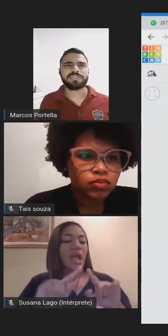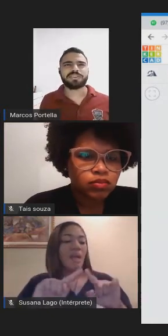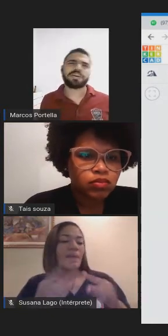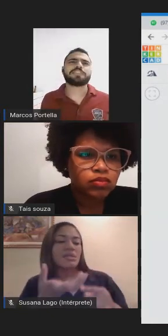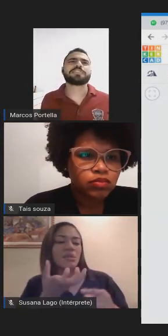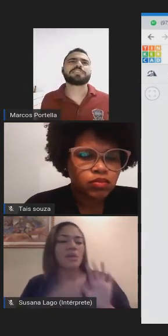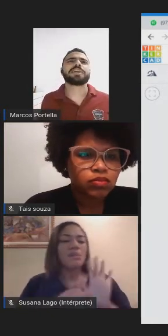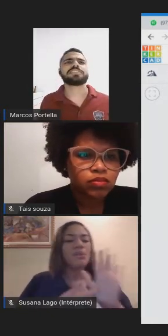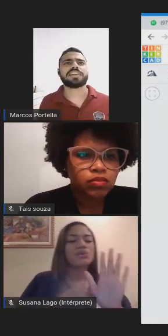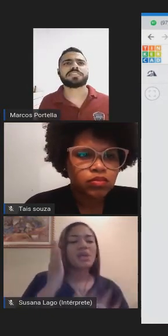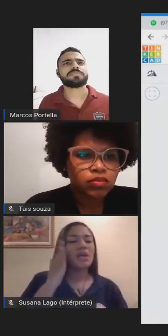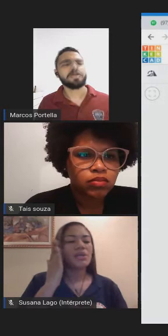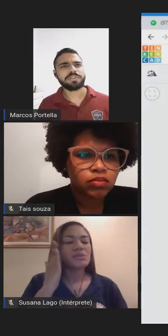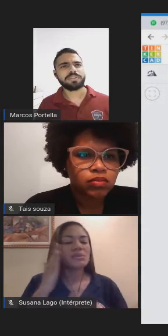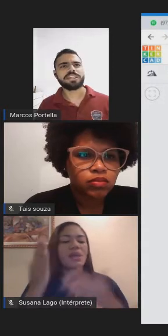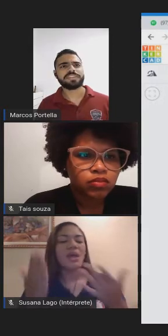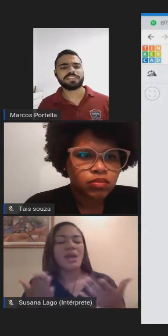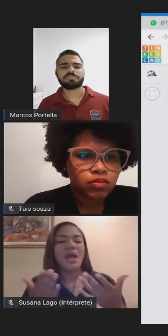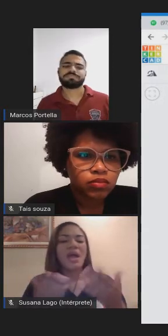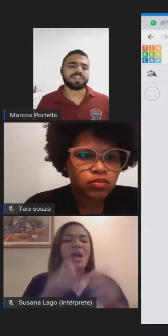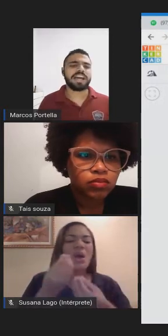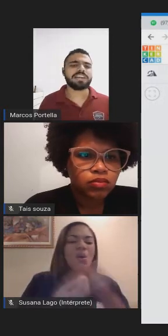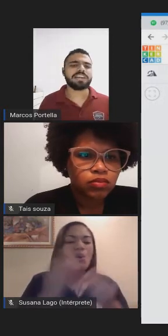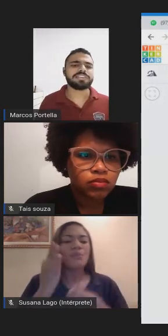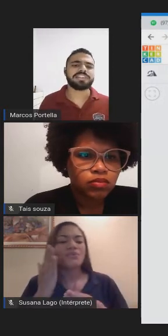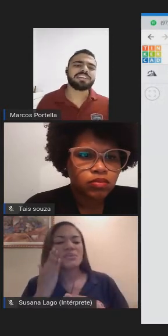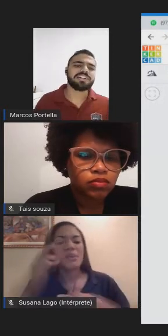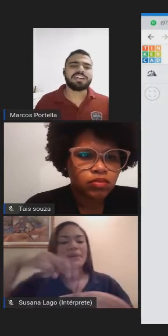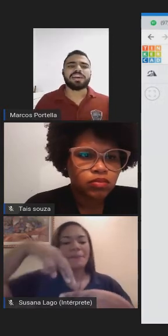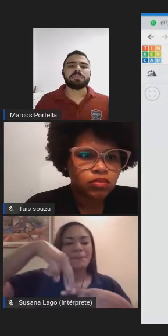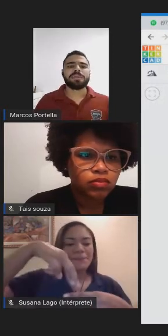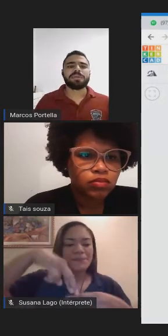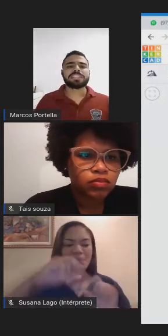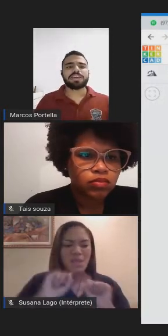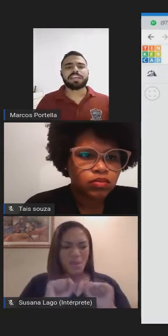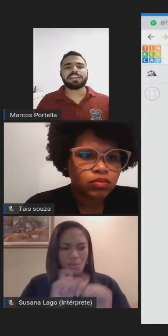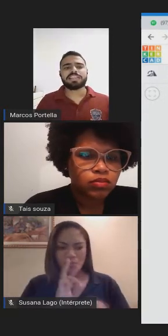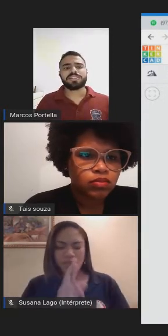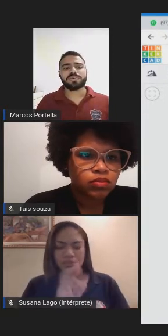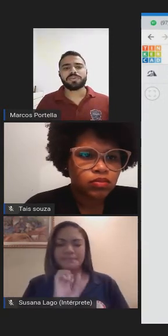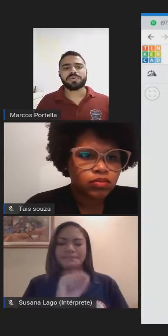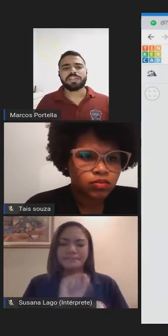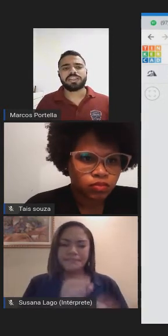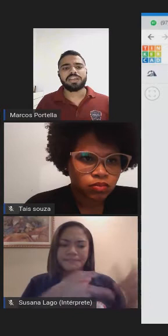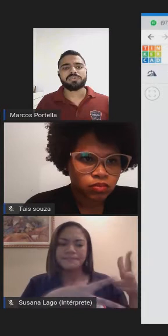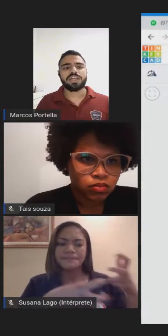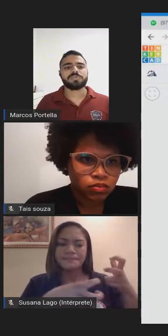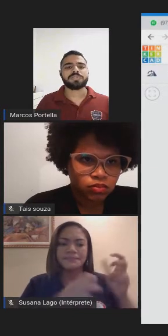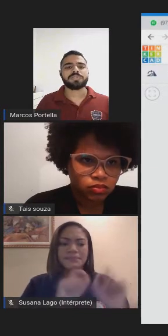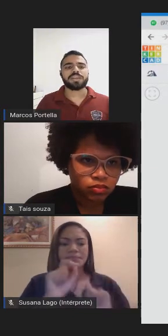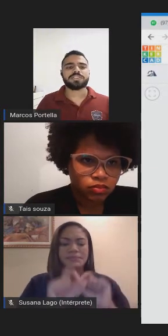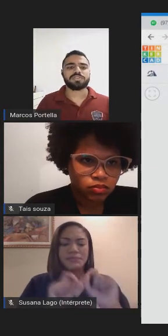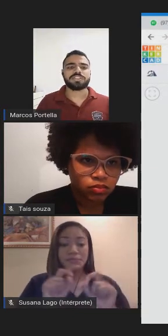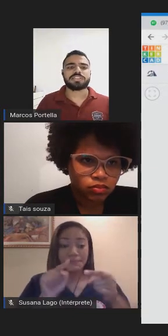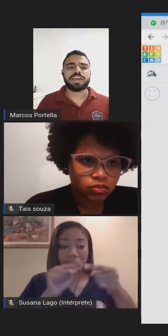serviço. Quero fazer pela resistência. Eu poderia fazer? Claro que sim. Perceba que nesse circuito aqui eu